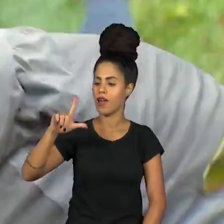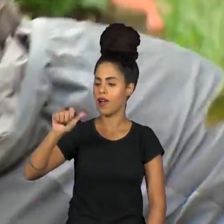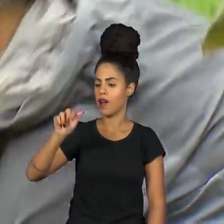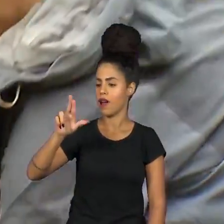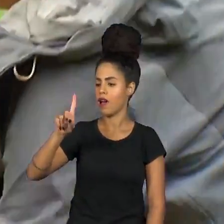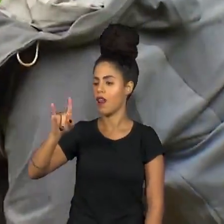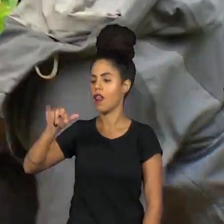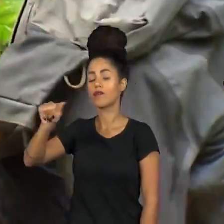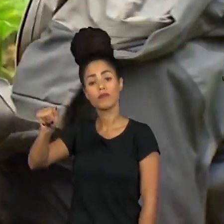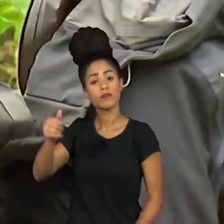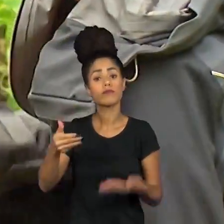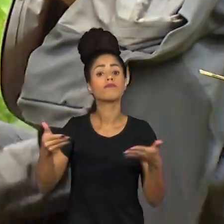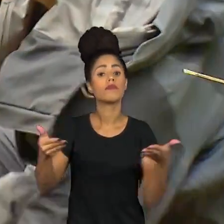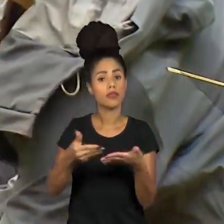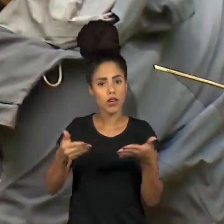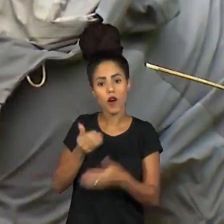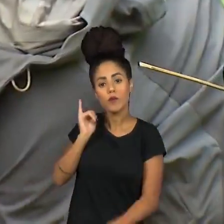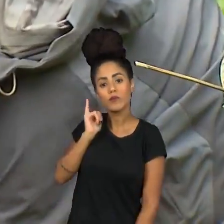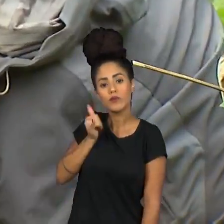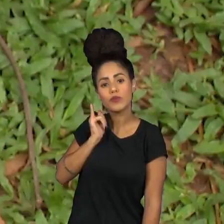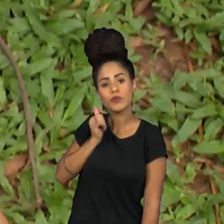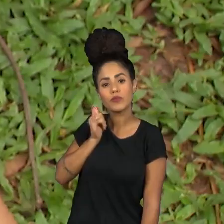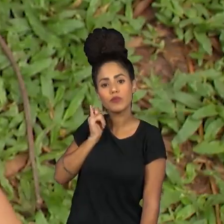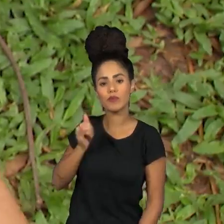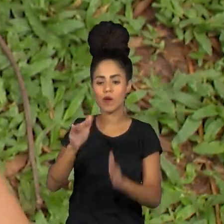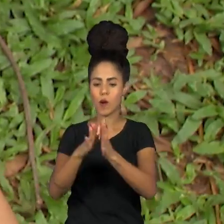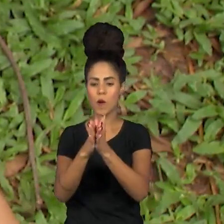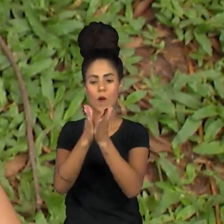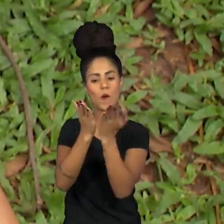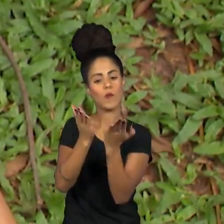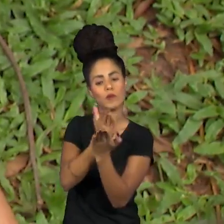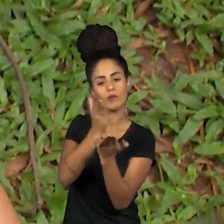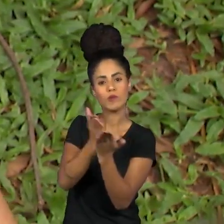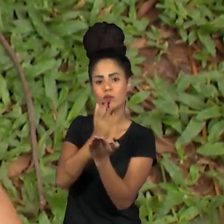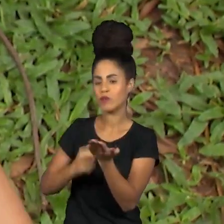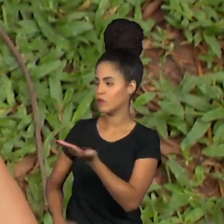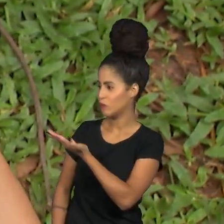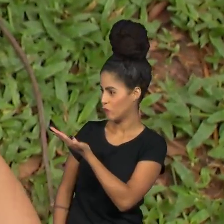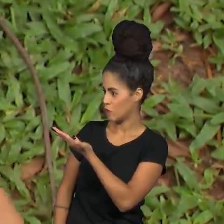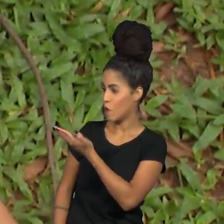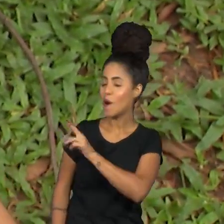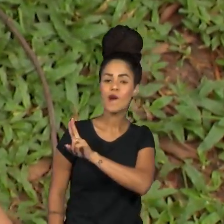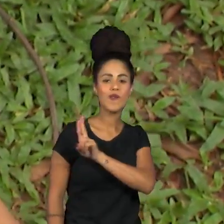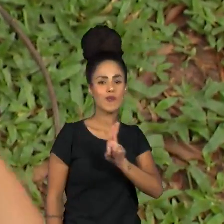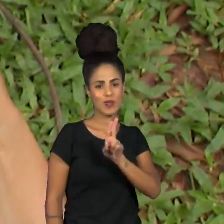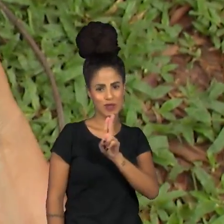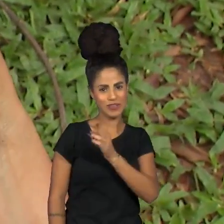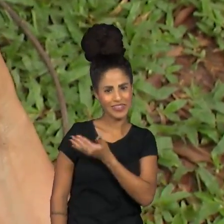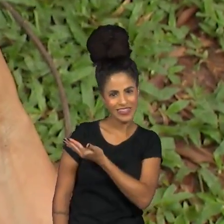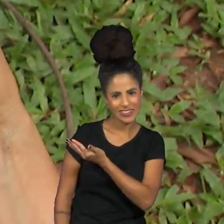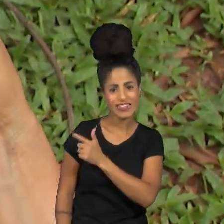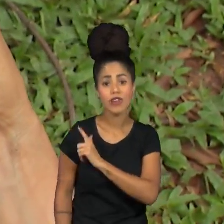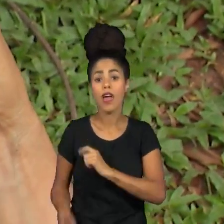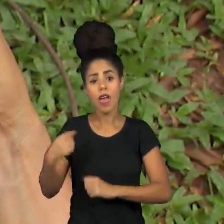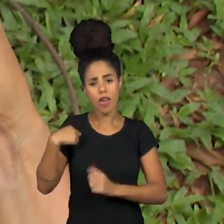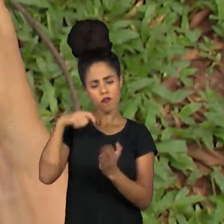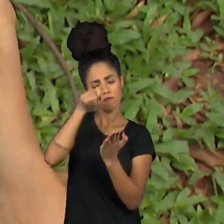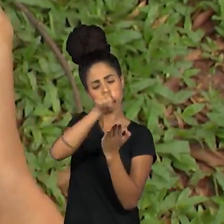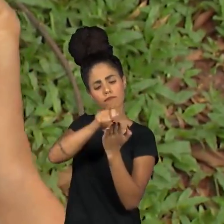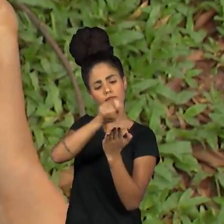Visoni, e agora é contada por ela no livro que leva o nome do local. Eu escrevi o